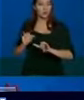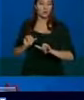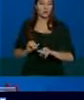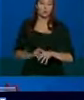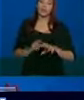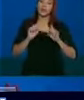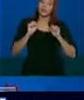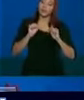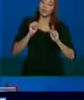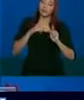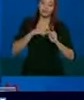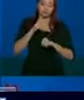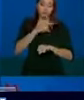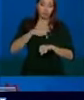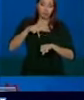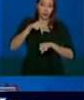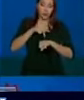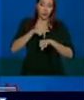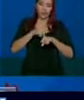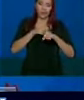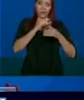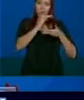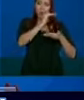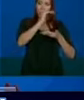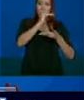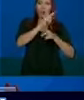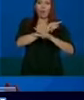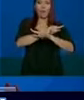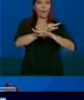pode nos remeter a um país onde as prateleiras estão vazias.